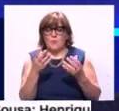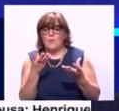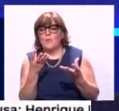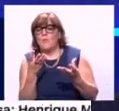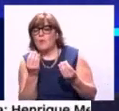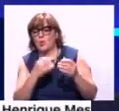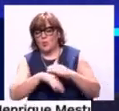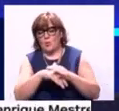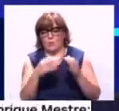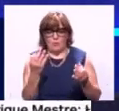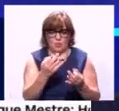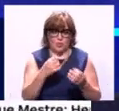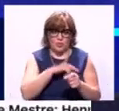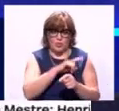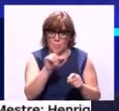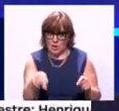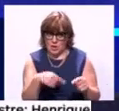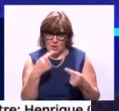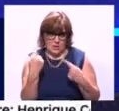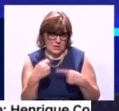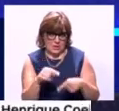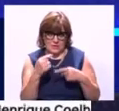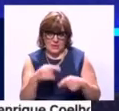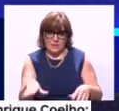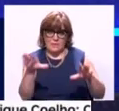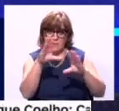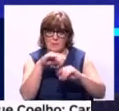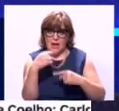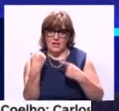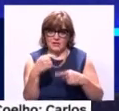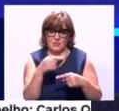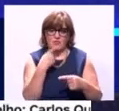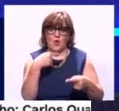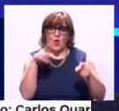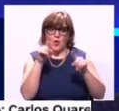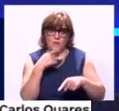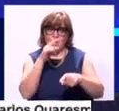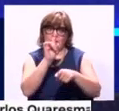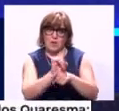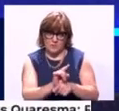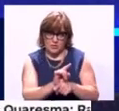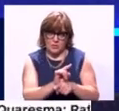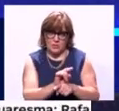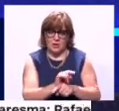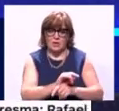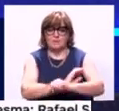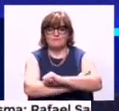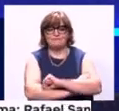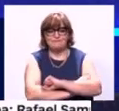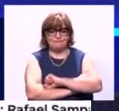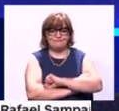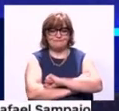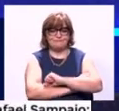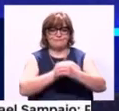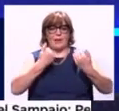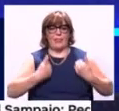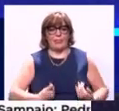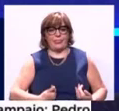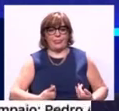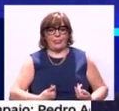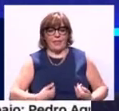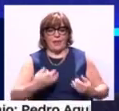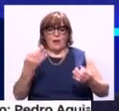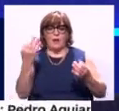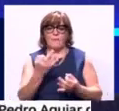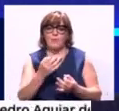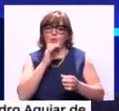gritantemente o Futebol Clube Porto. E nós tivemos, mais uma vez, volto a frisar a mesma frase, passividade. E o